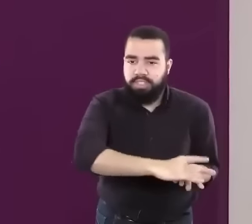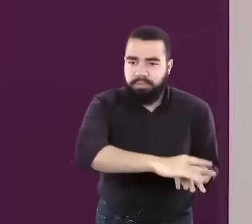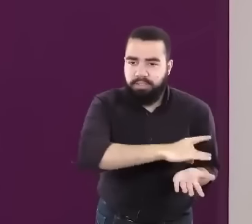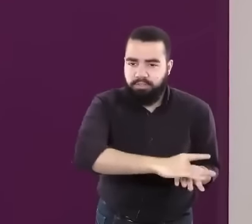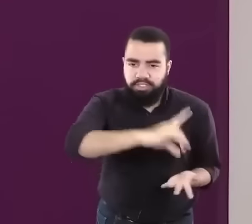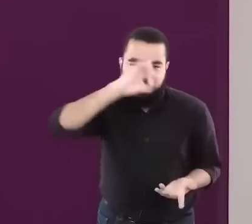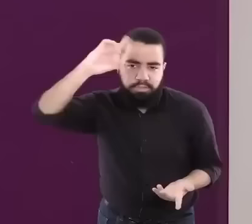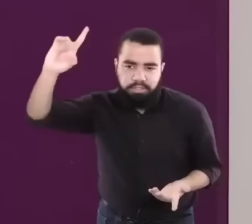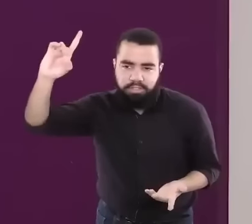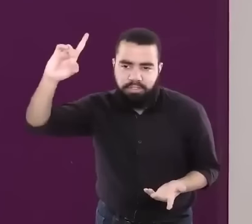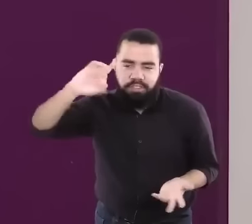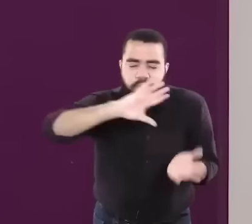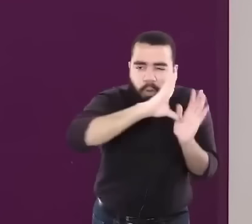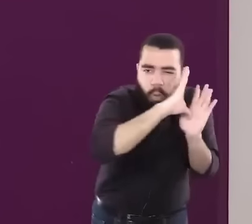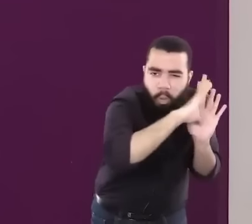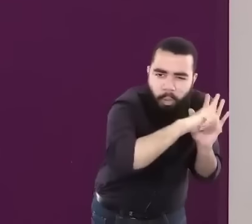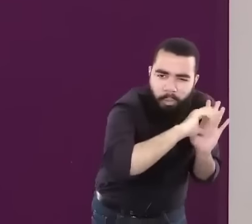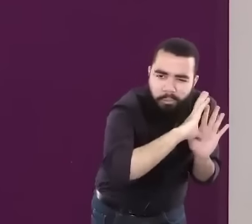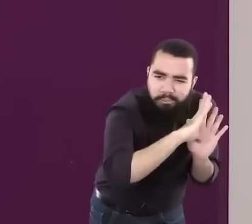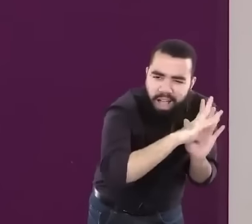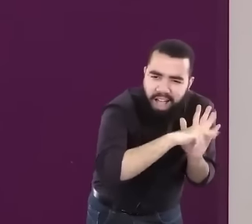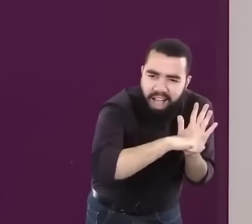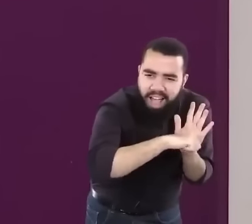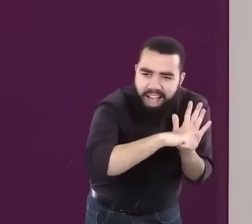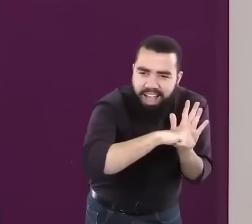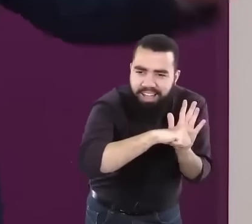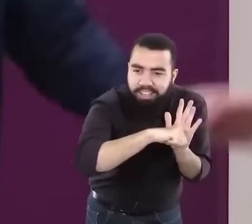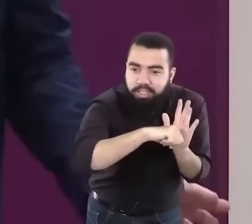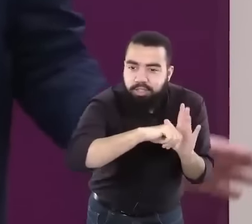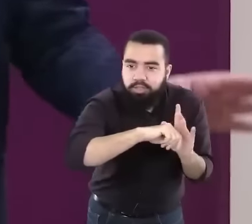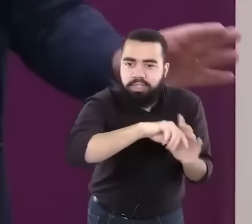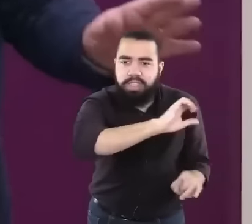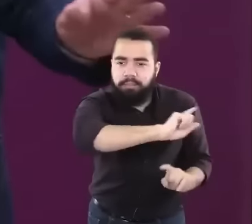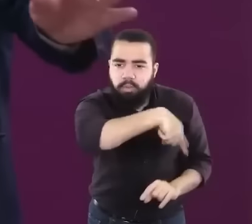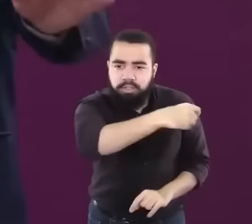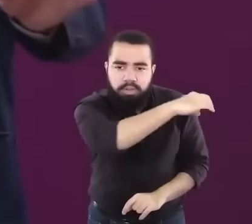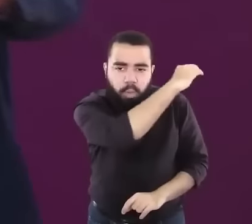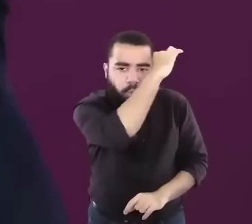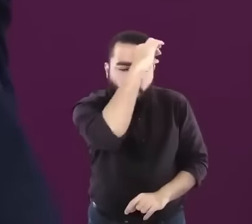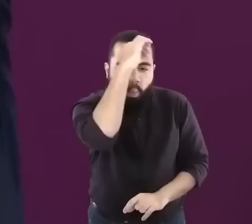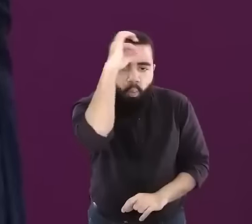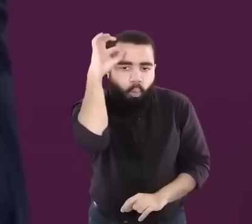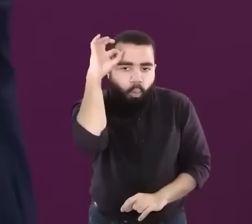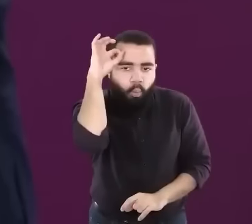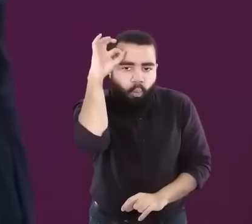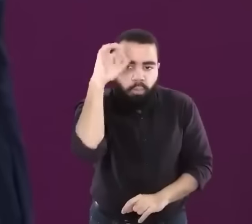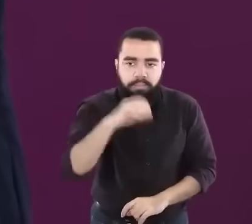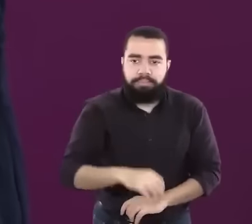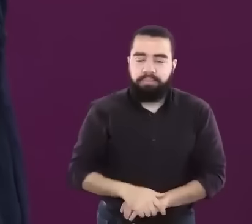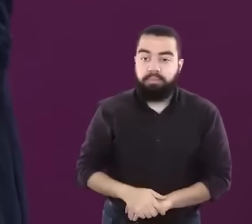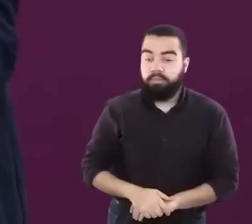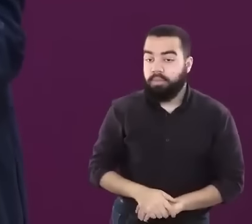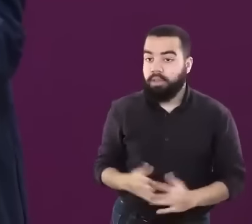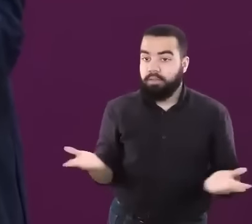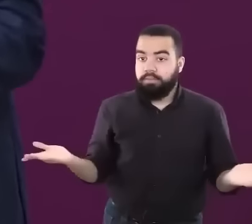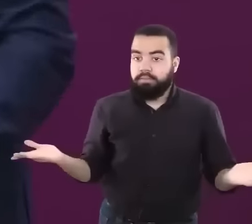ímpios roubando sendo inocentados fazendo tanta